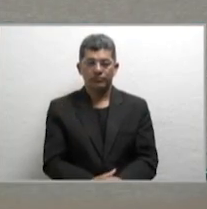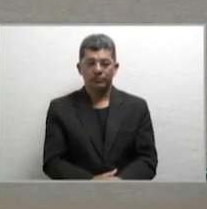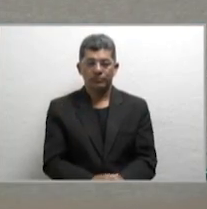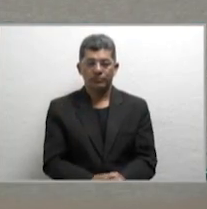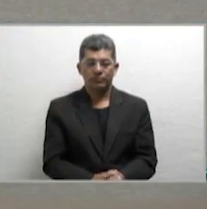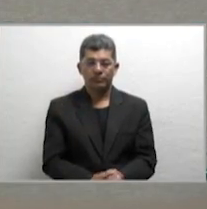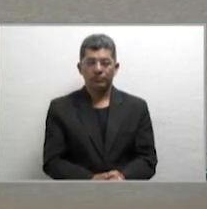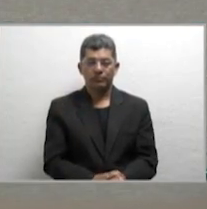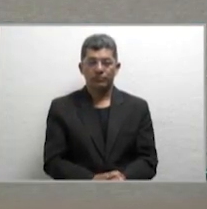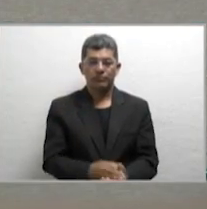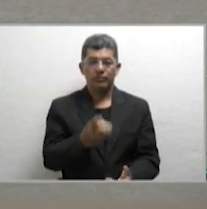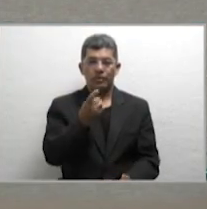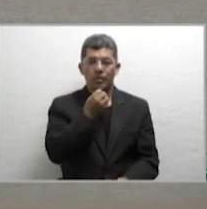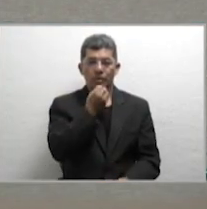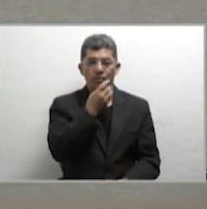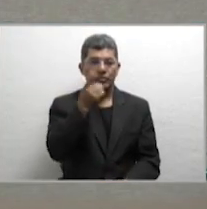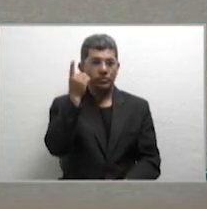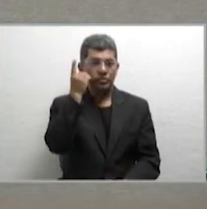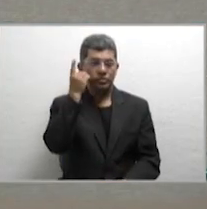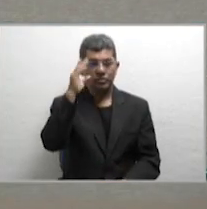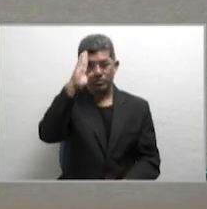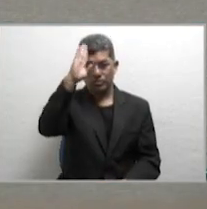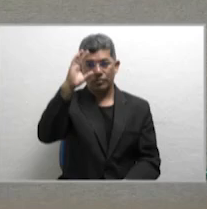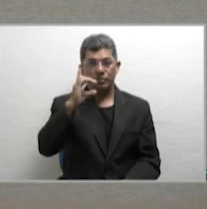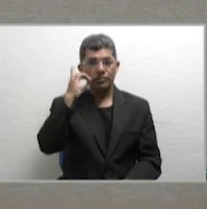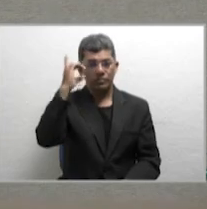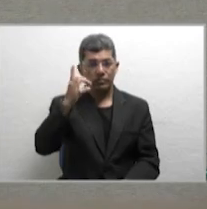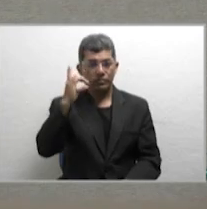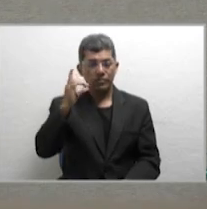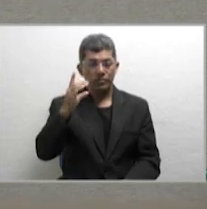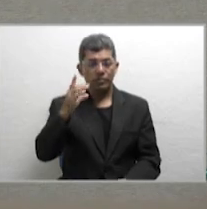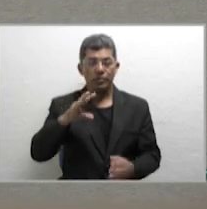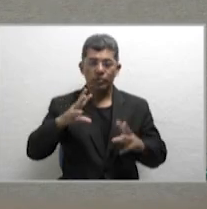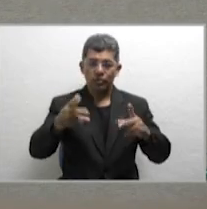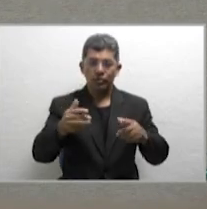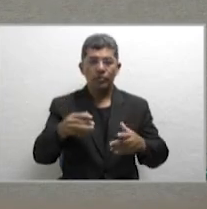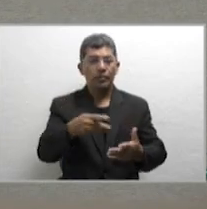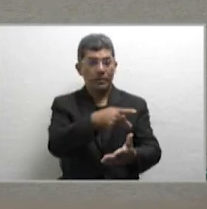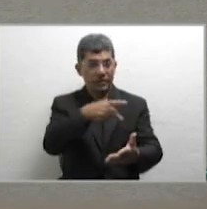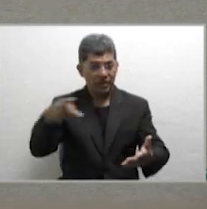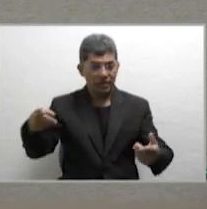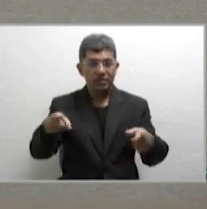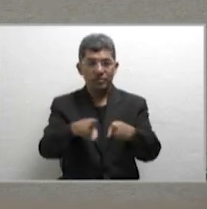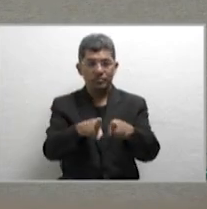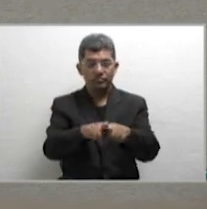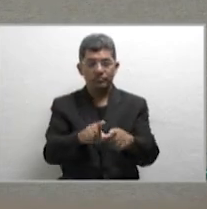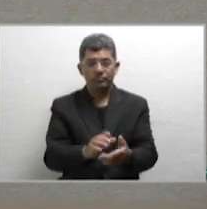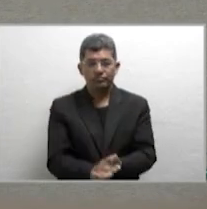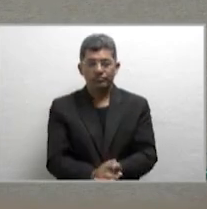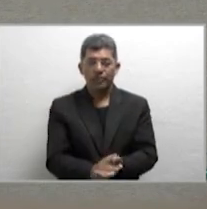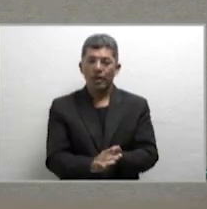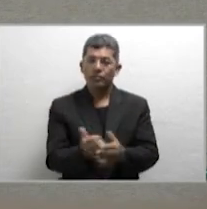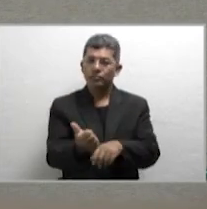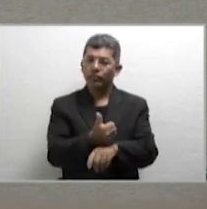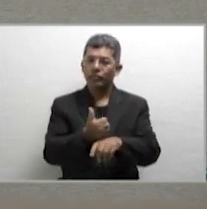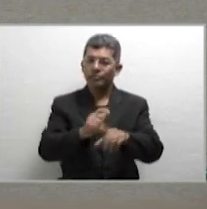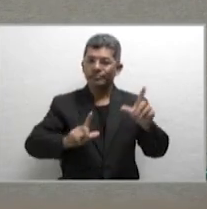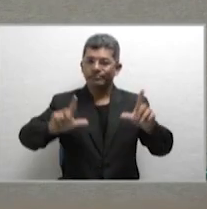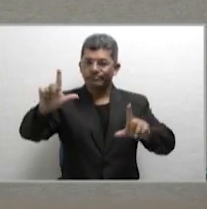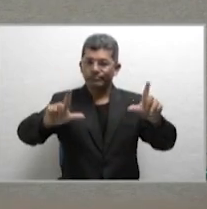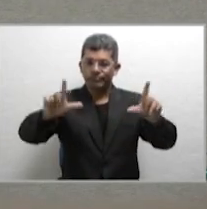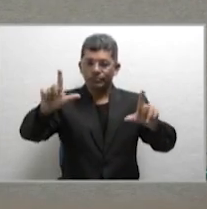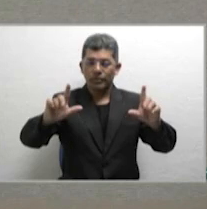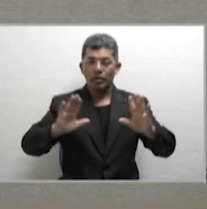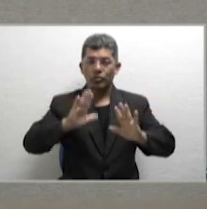Bom dia, senhor presidente, senhoras deputadas, senhores deputados, a imprensa que nos assiste,